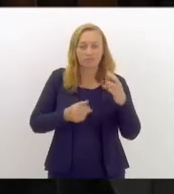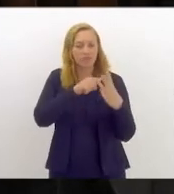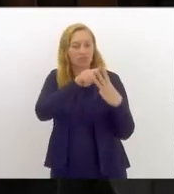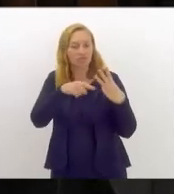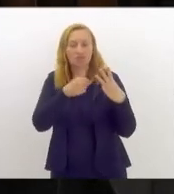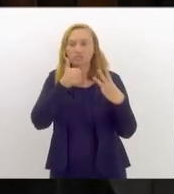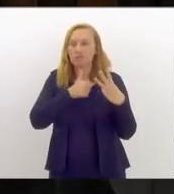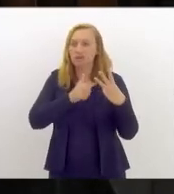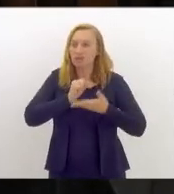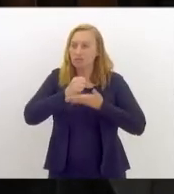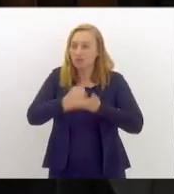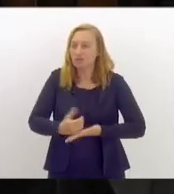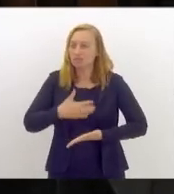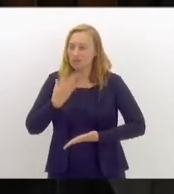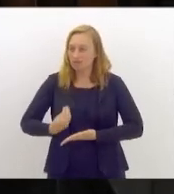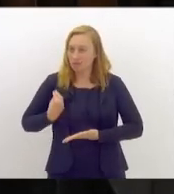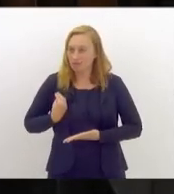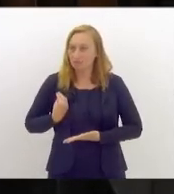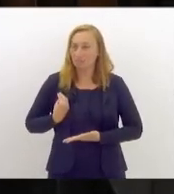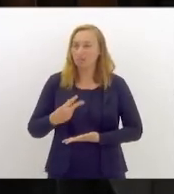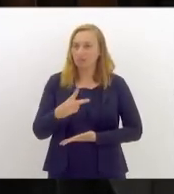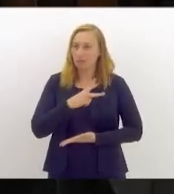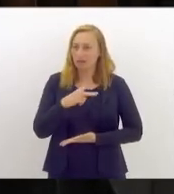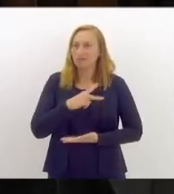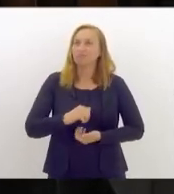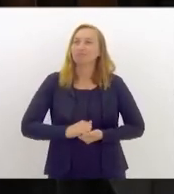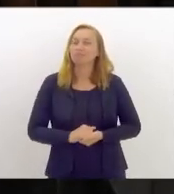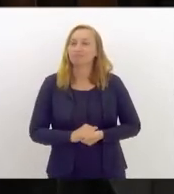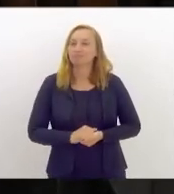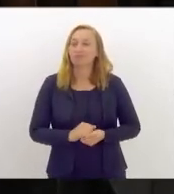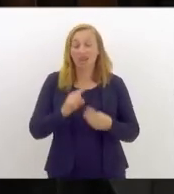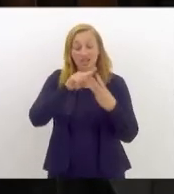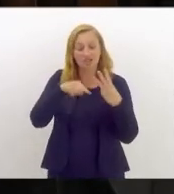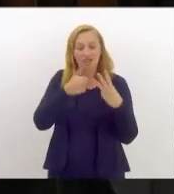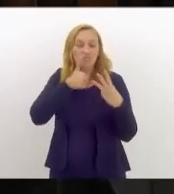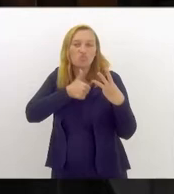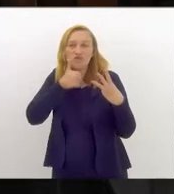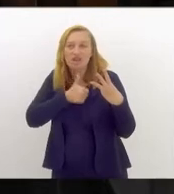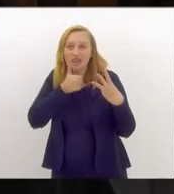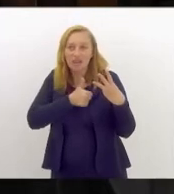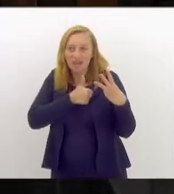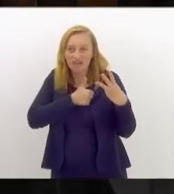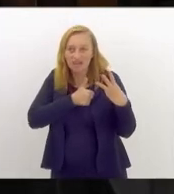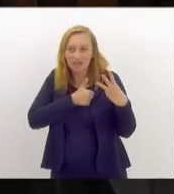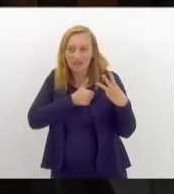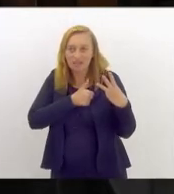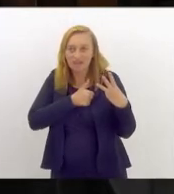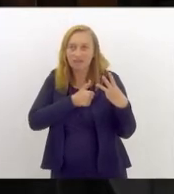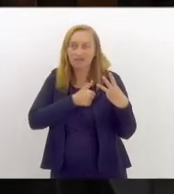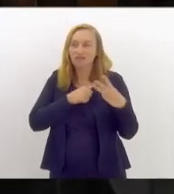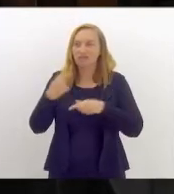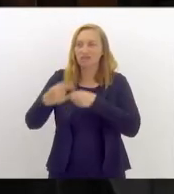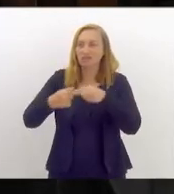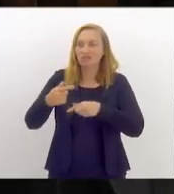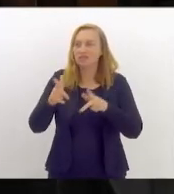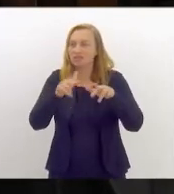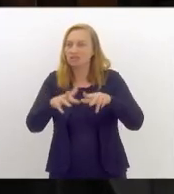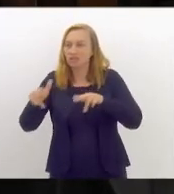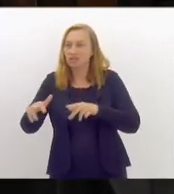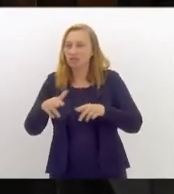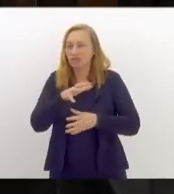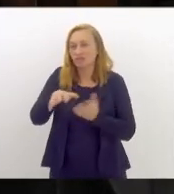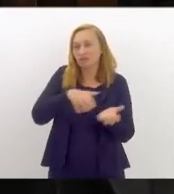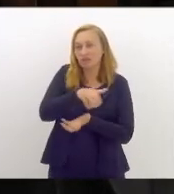aquelas que são meus sustentar com e Pilares na vida pessoal as três mulheres que se por serem de Três Gerações diferentes representam a revolução